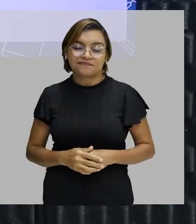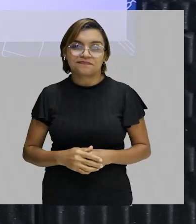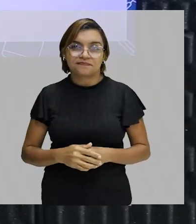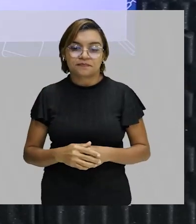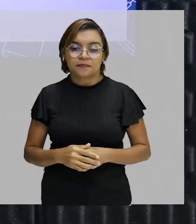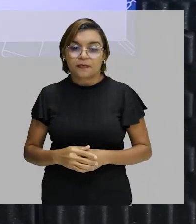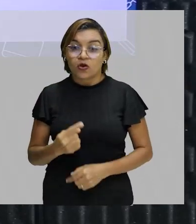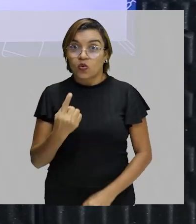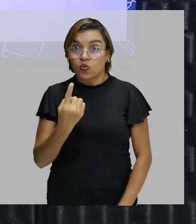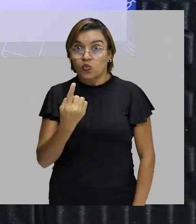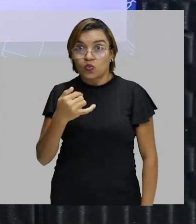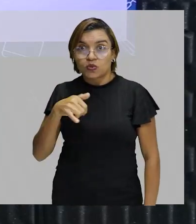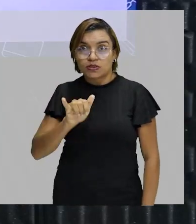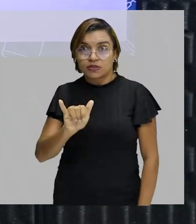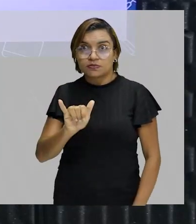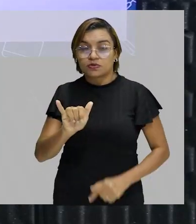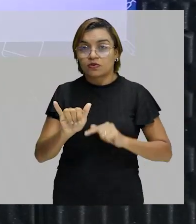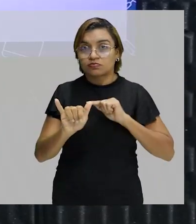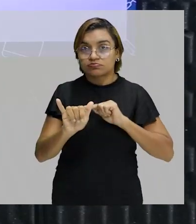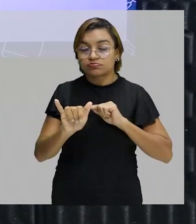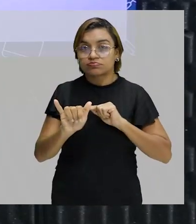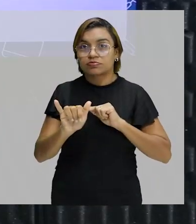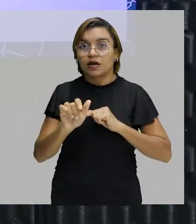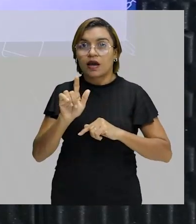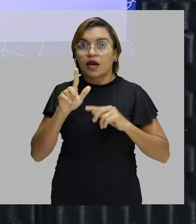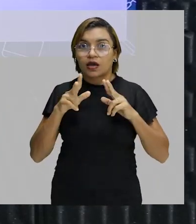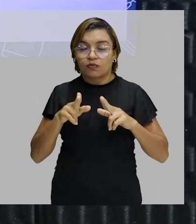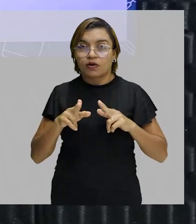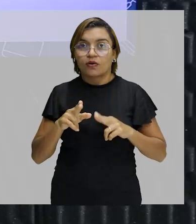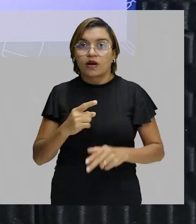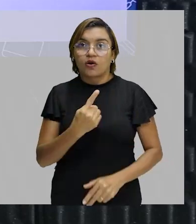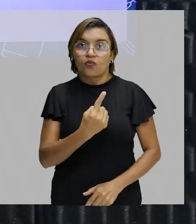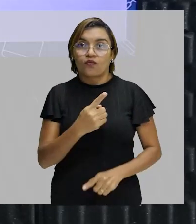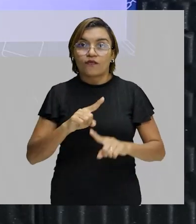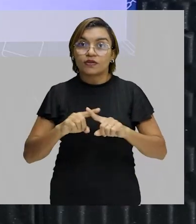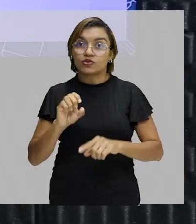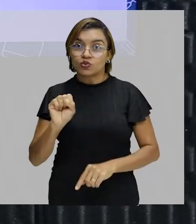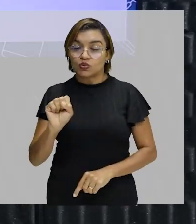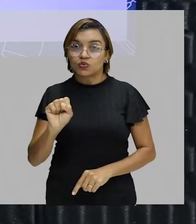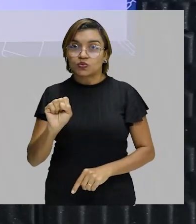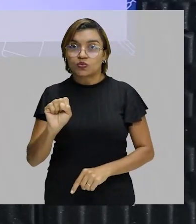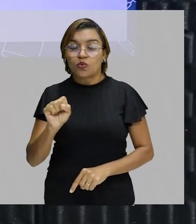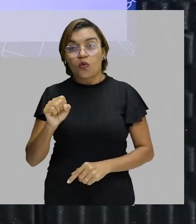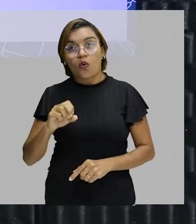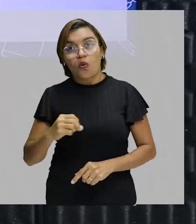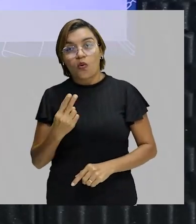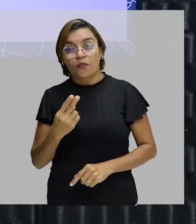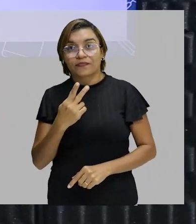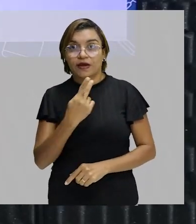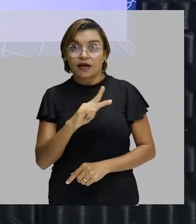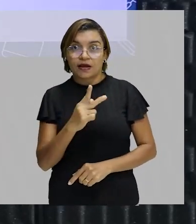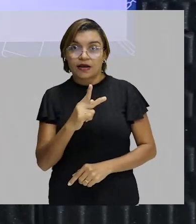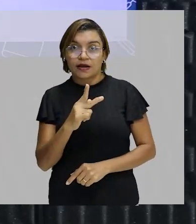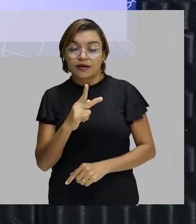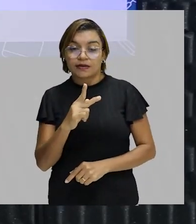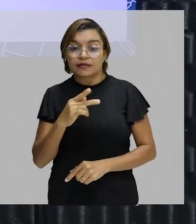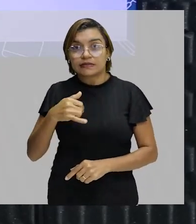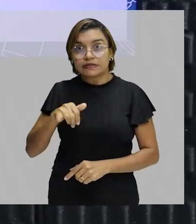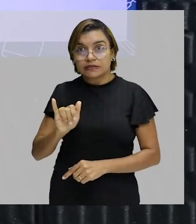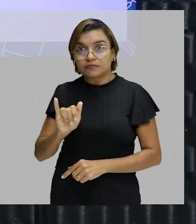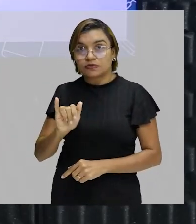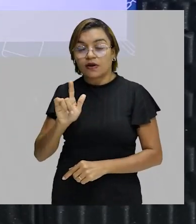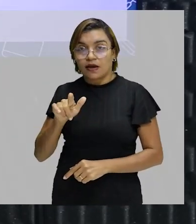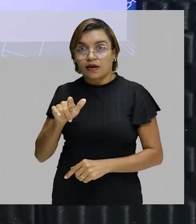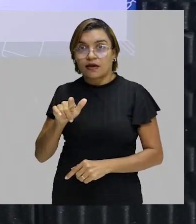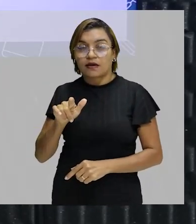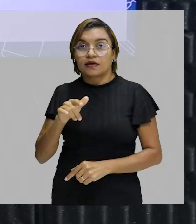Esse 1Y, na verdade, é 1 vezes 8. Ou então, o HY, na verdade,